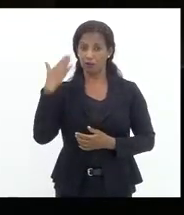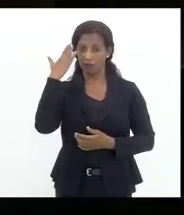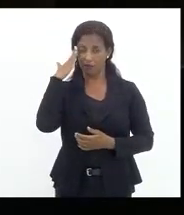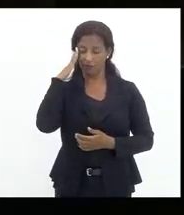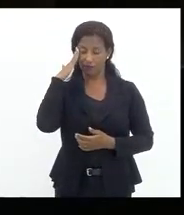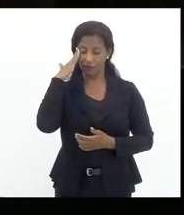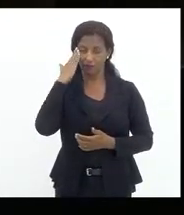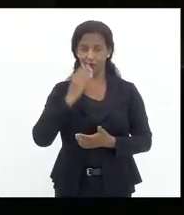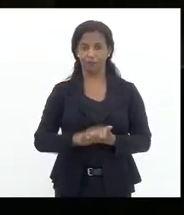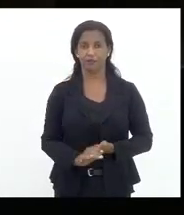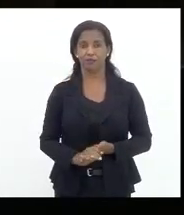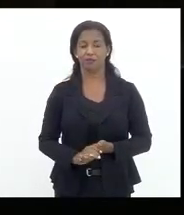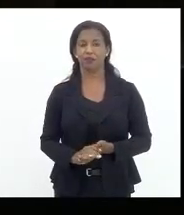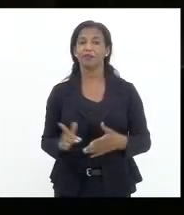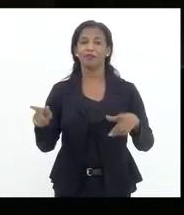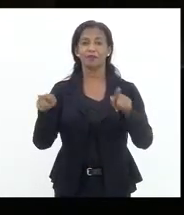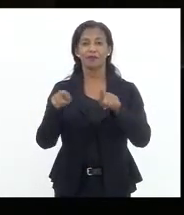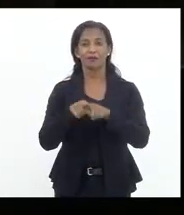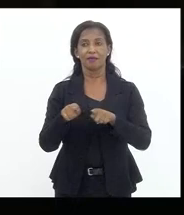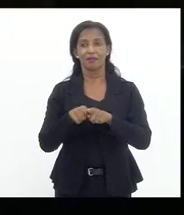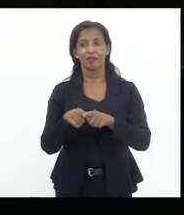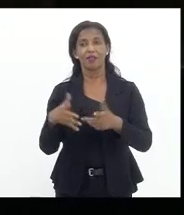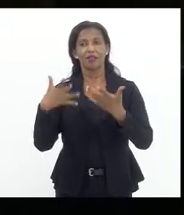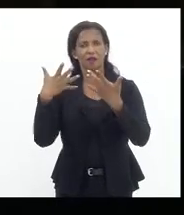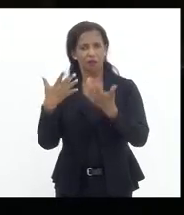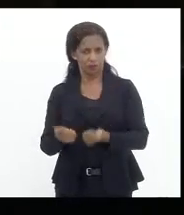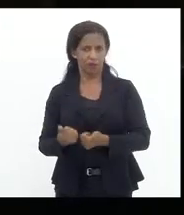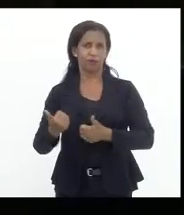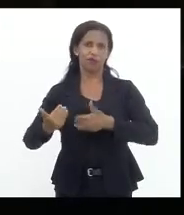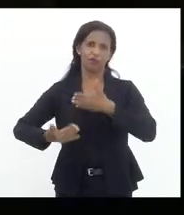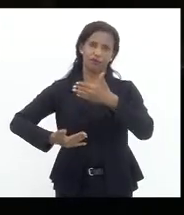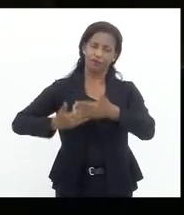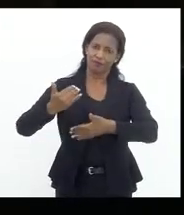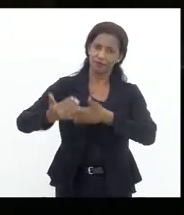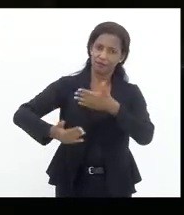entendendo, provavelmente vamos ainda